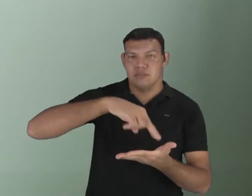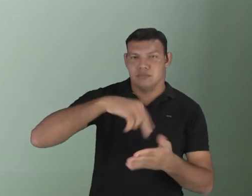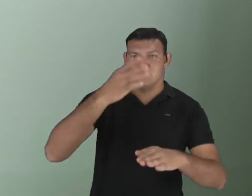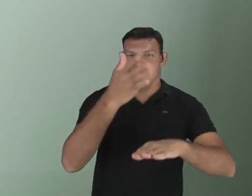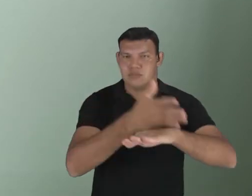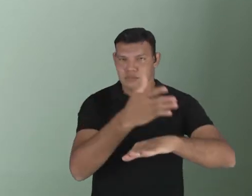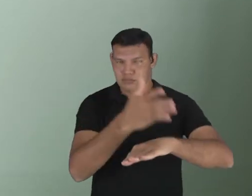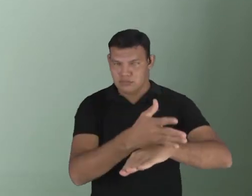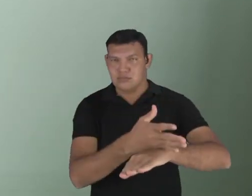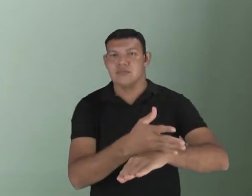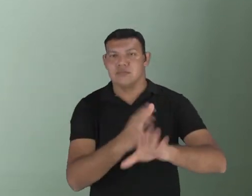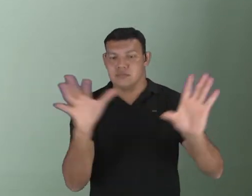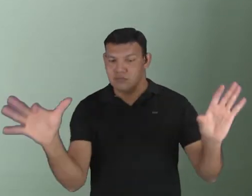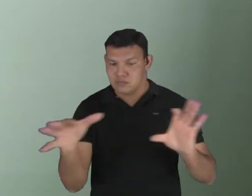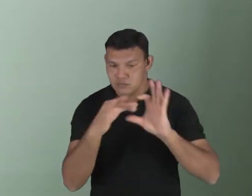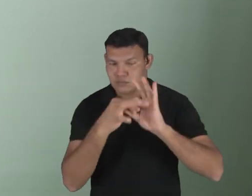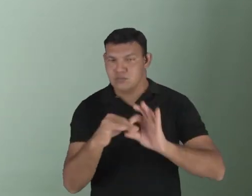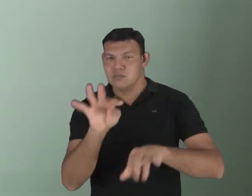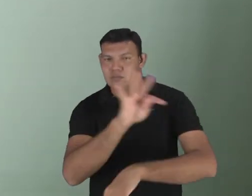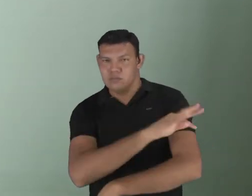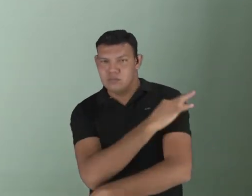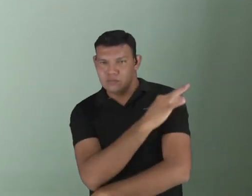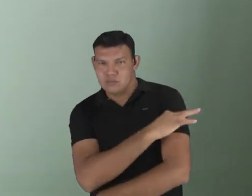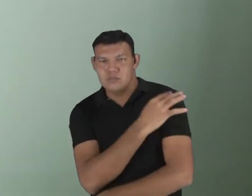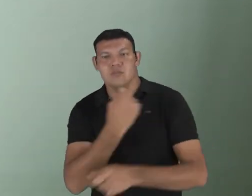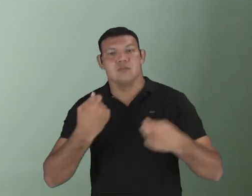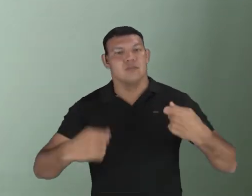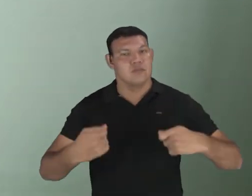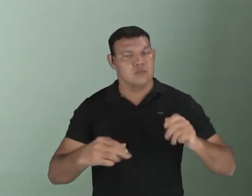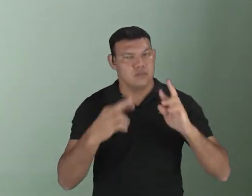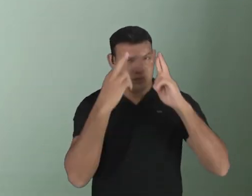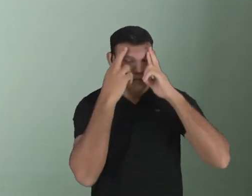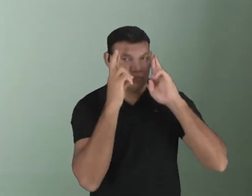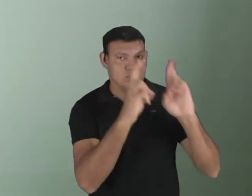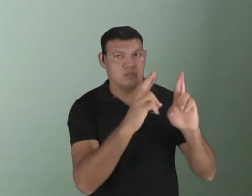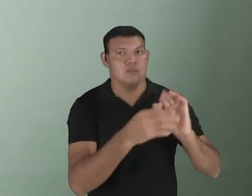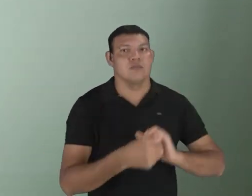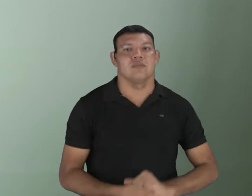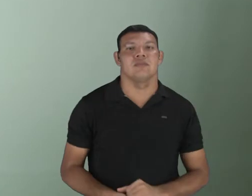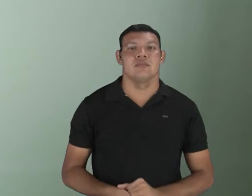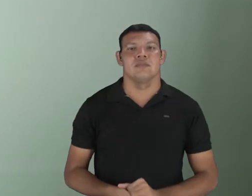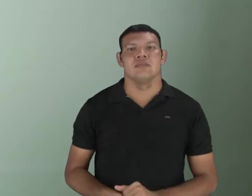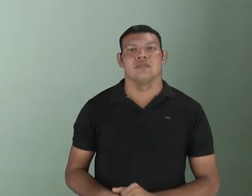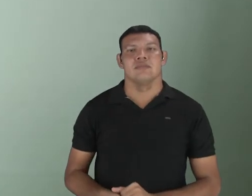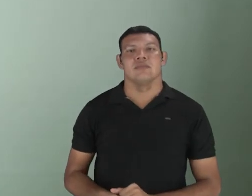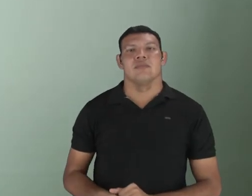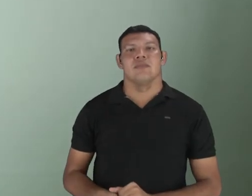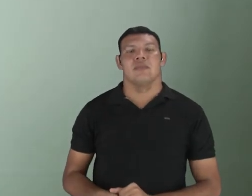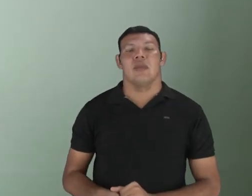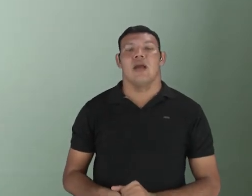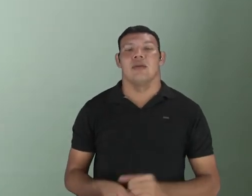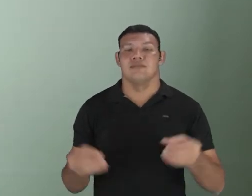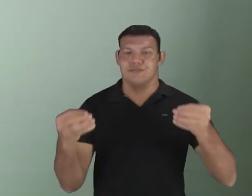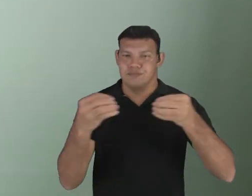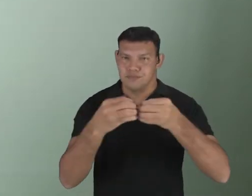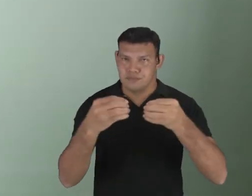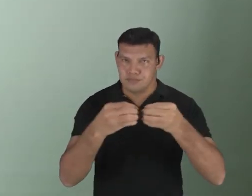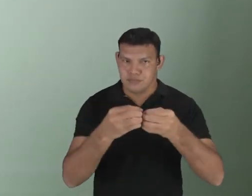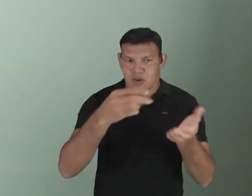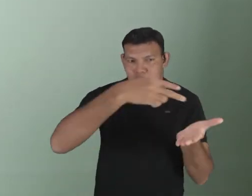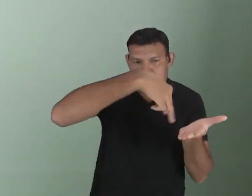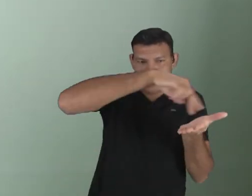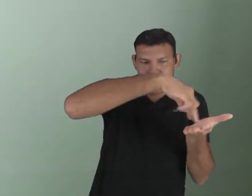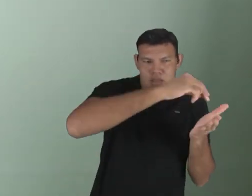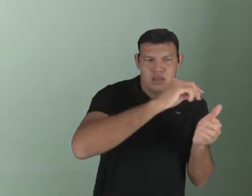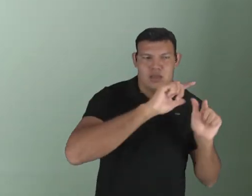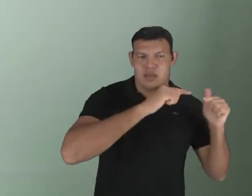continua, sim, interligada à técnica. Há uma técnica que precisa ser respeitada. E aí isso é o que vai